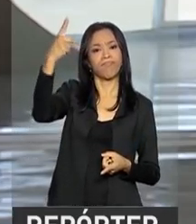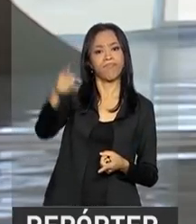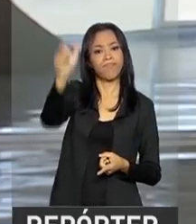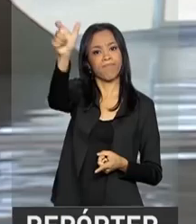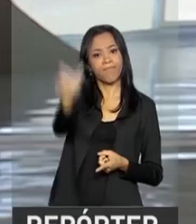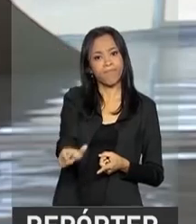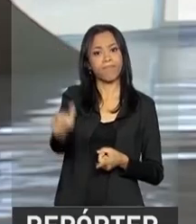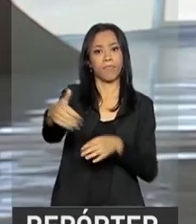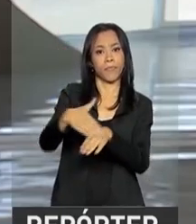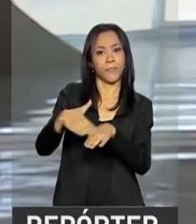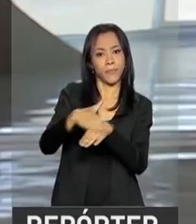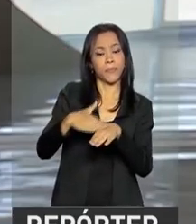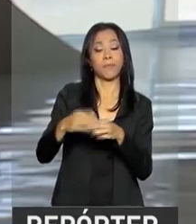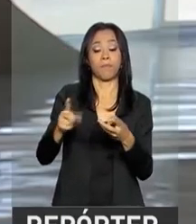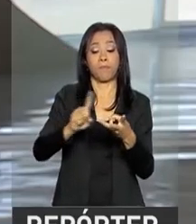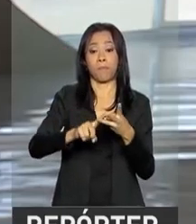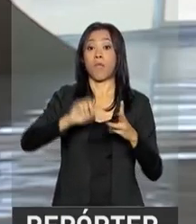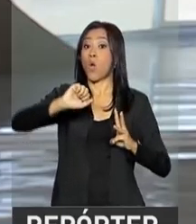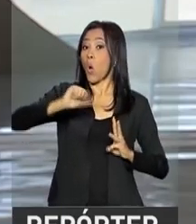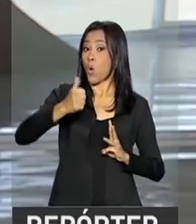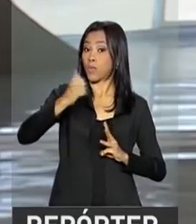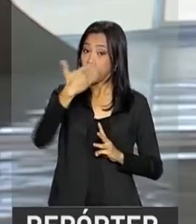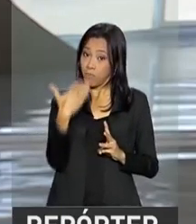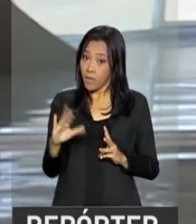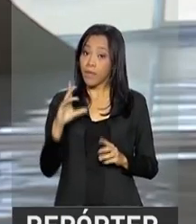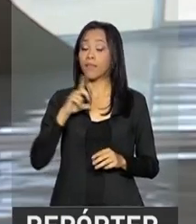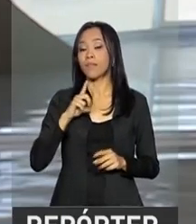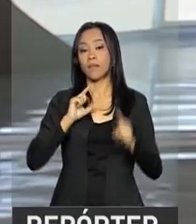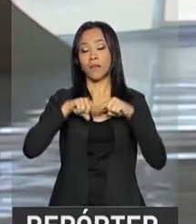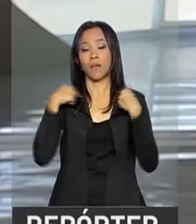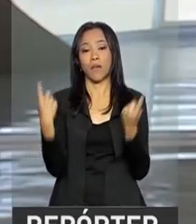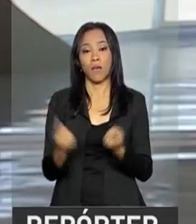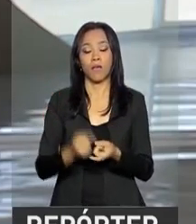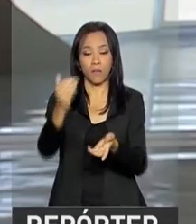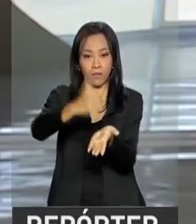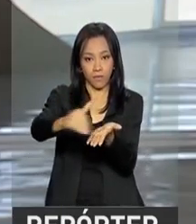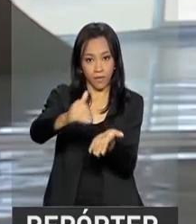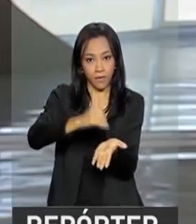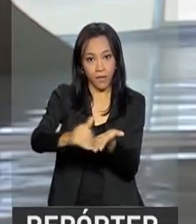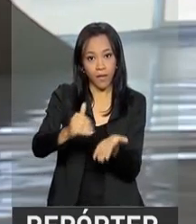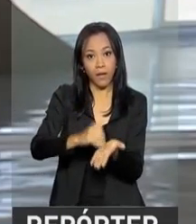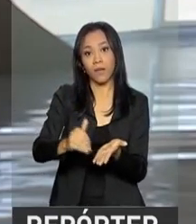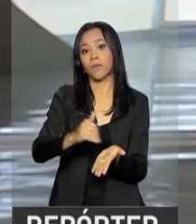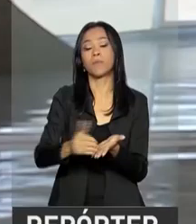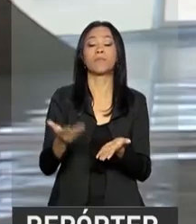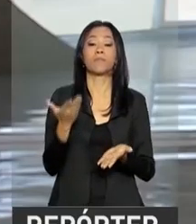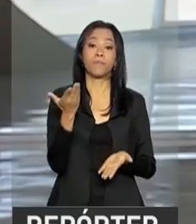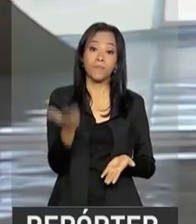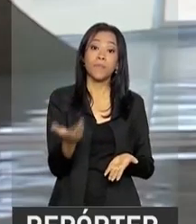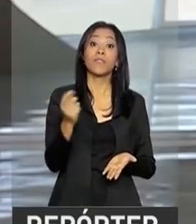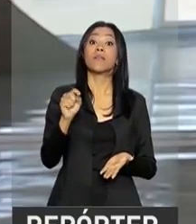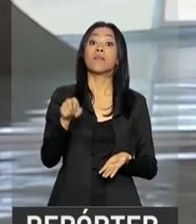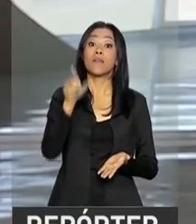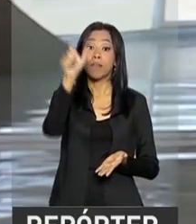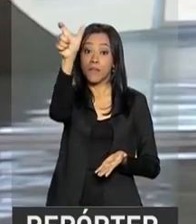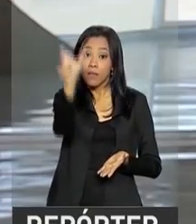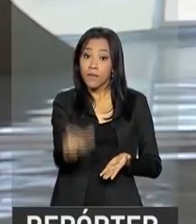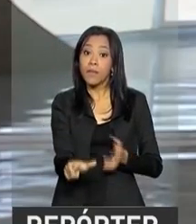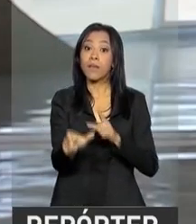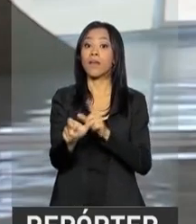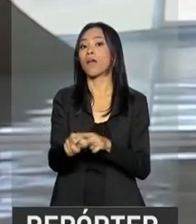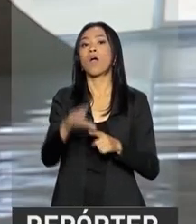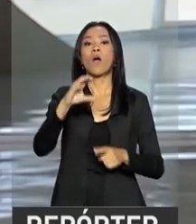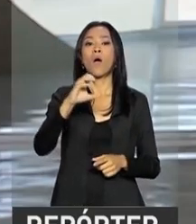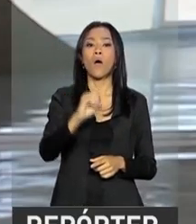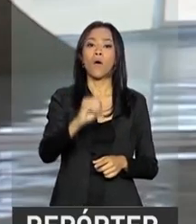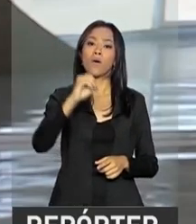bock em seguida 11 6 se reuniu com o secretário geral da organização para cooperação e desenvolvimento econômico ao